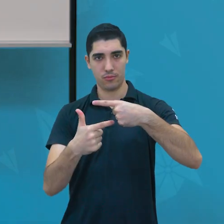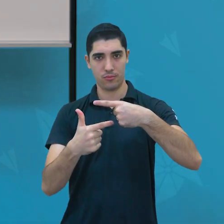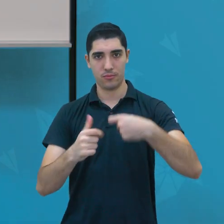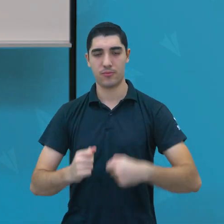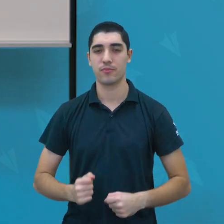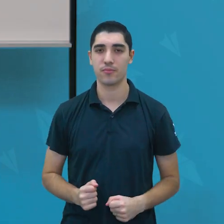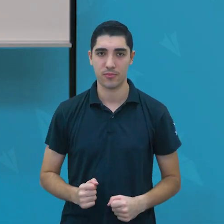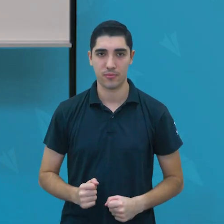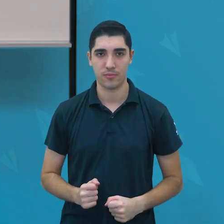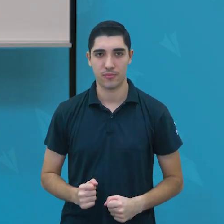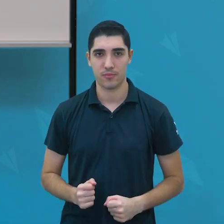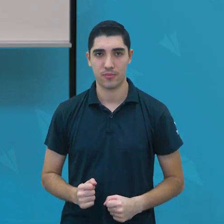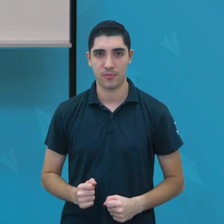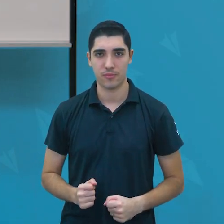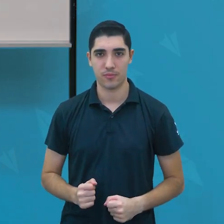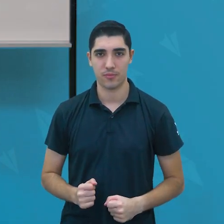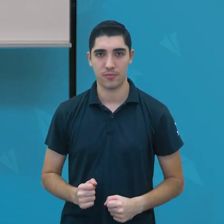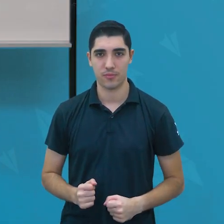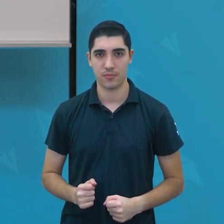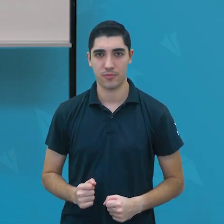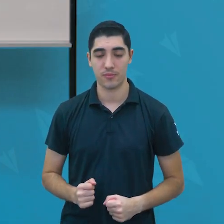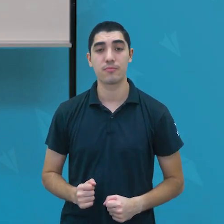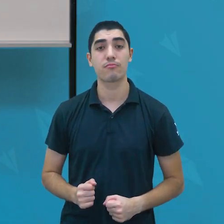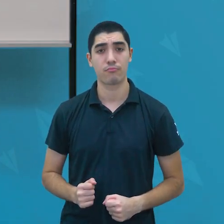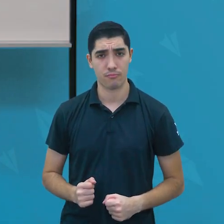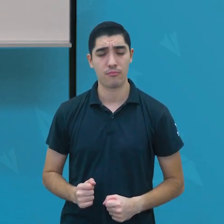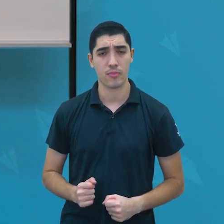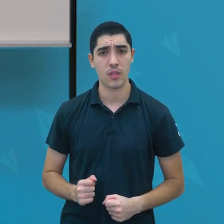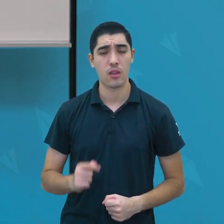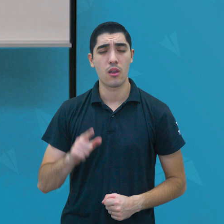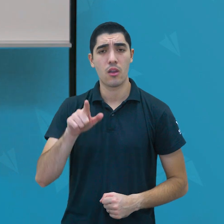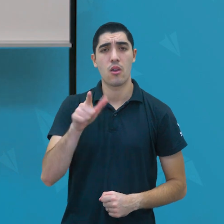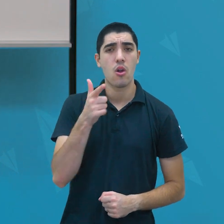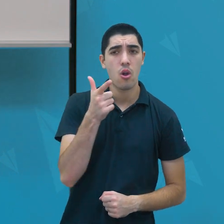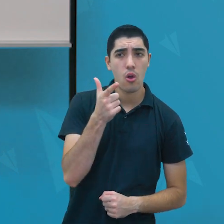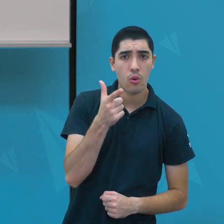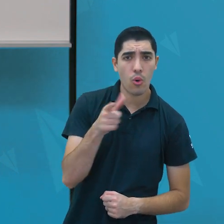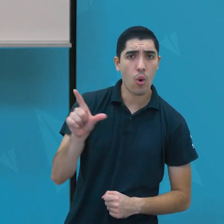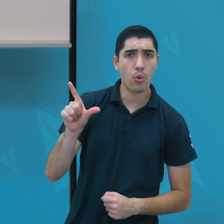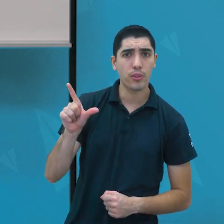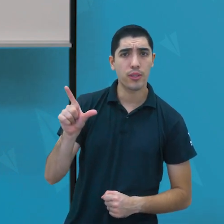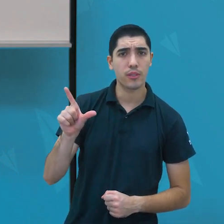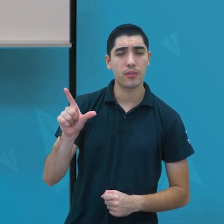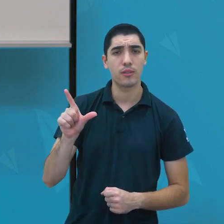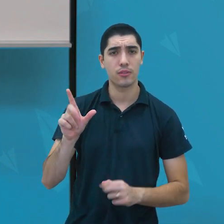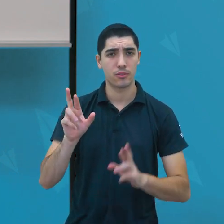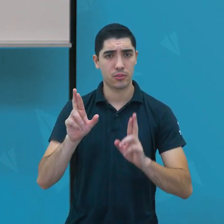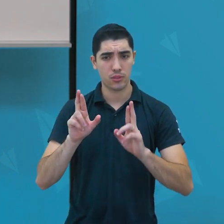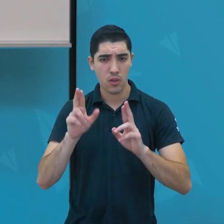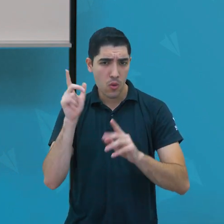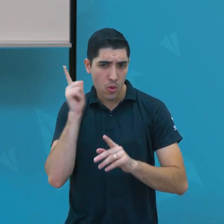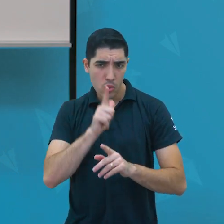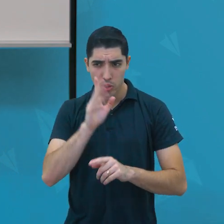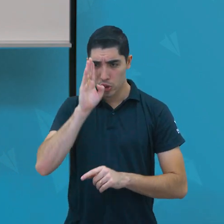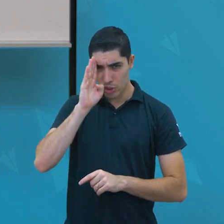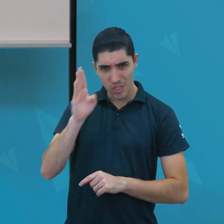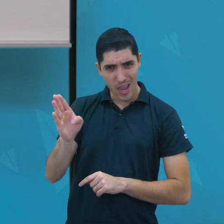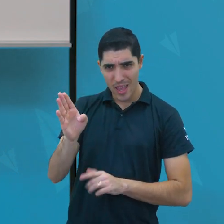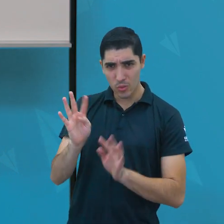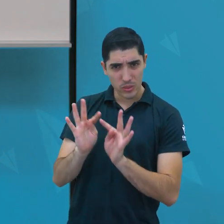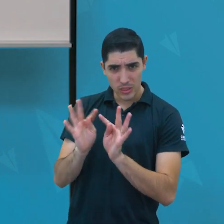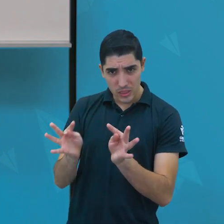5 meios. 5 meios. Se eu for fazer de outra forma aqui, simplificando